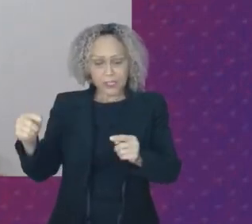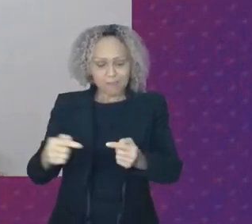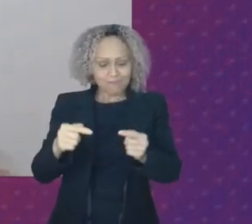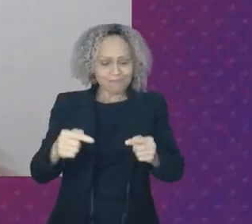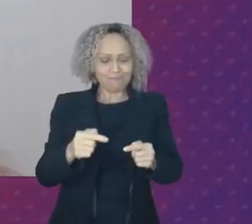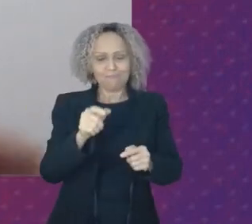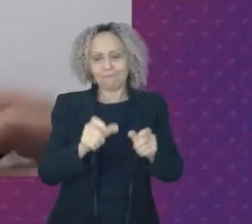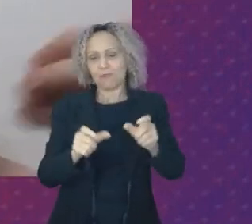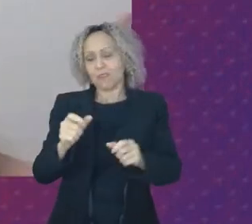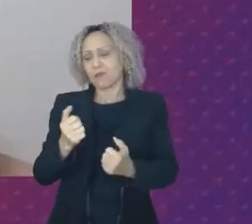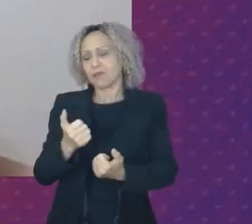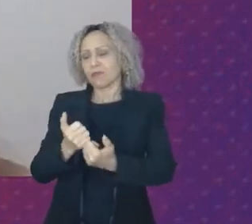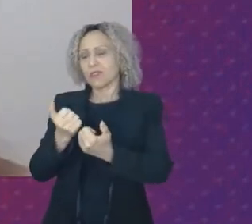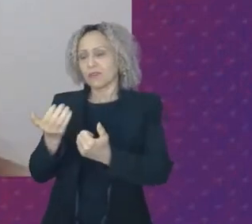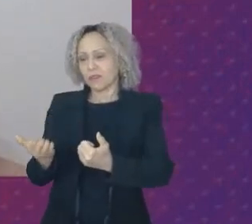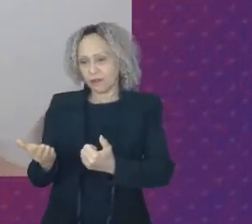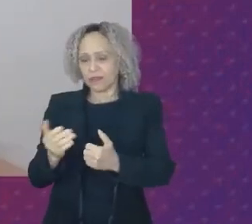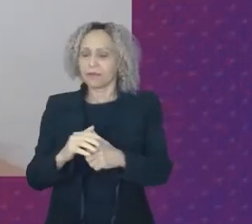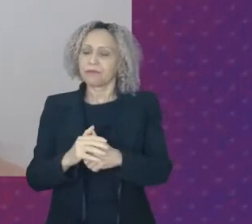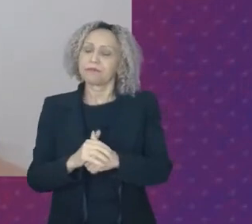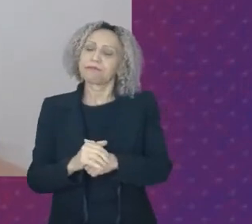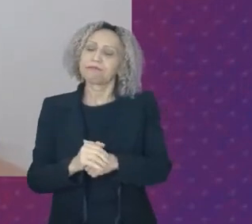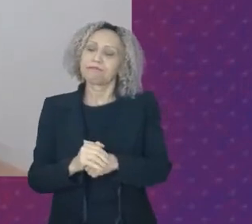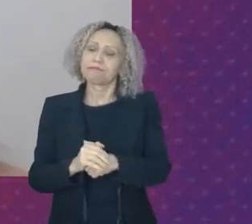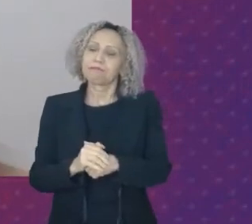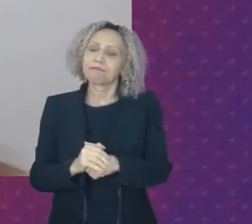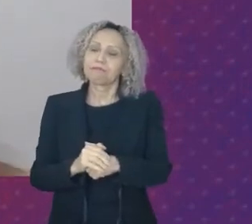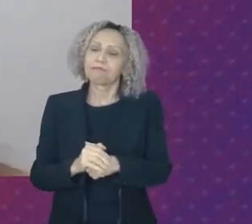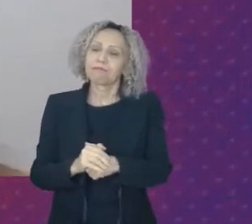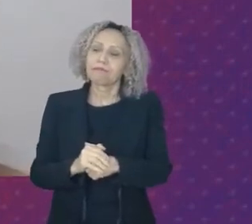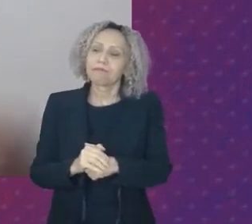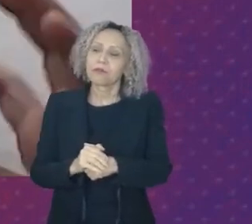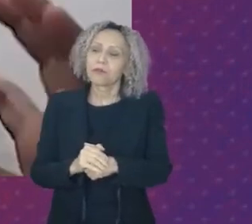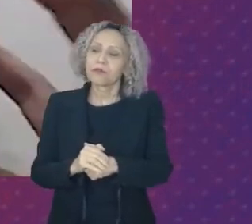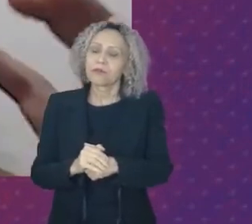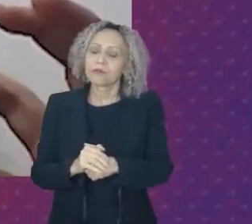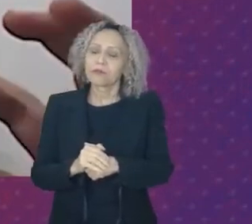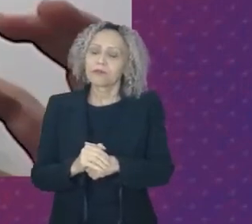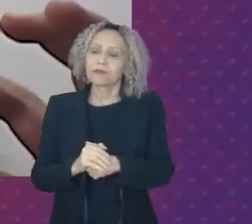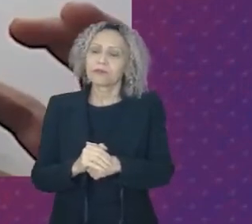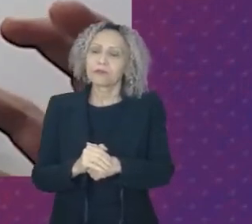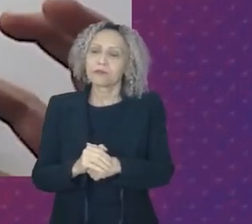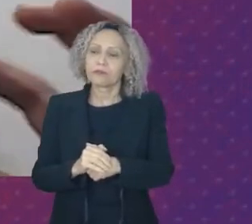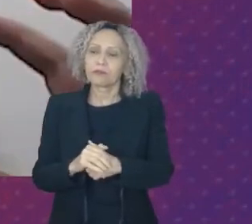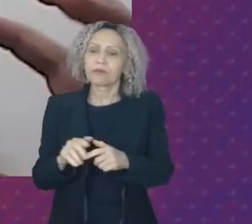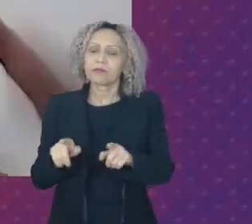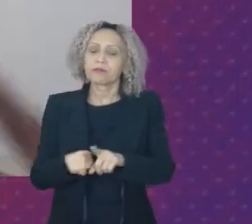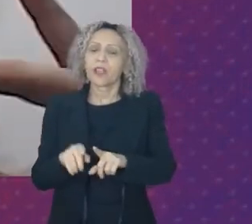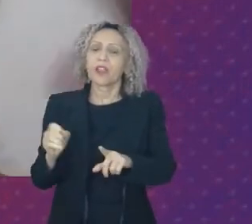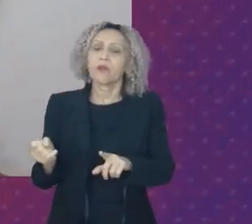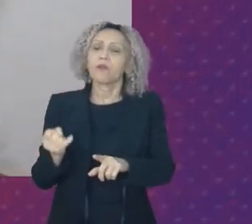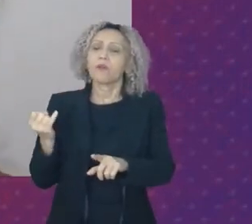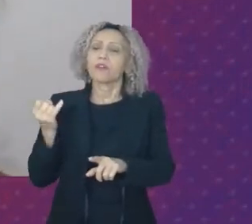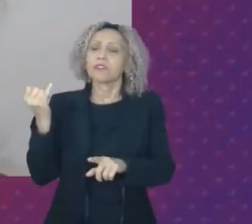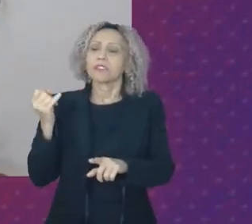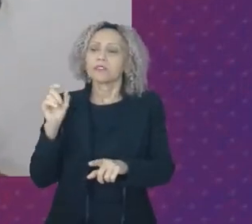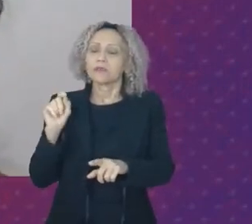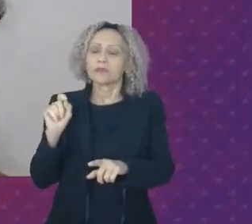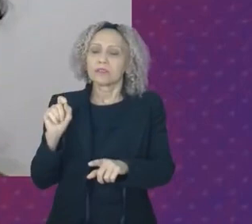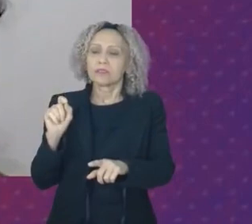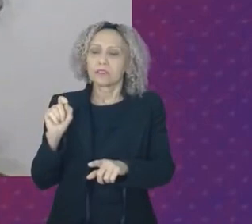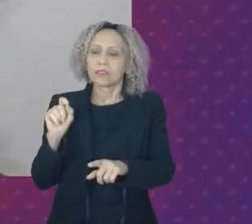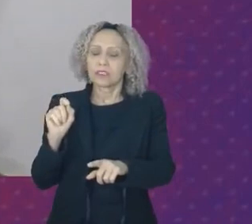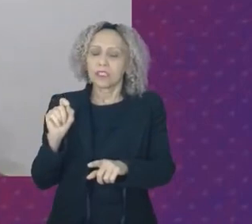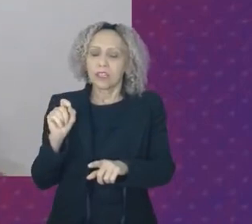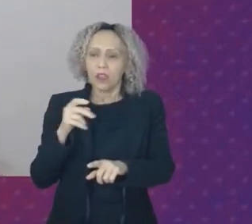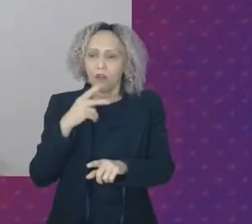construir. De perfis, assim, né, acho que é importante que a gente, eu falei